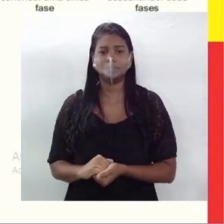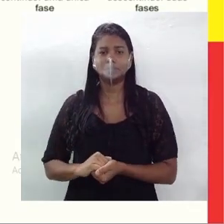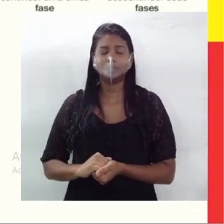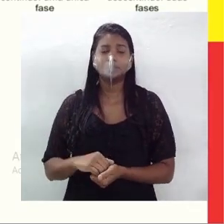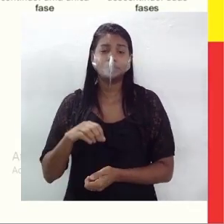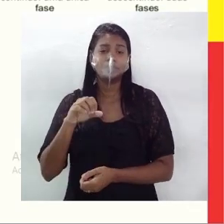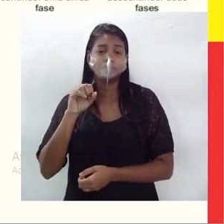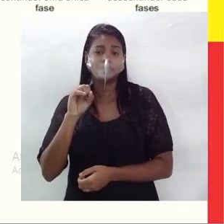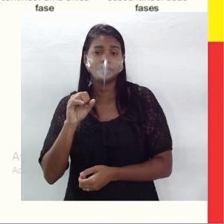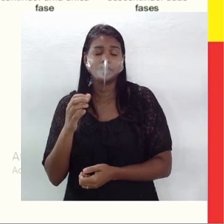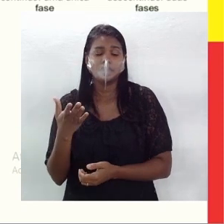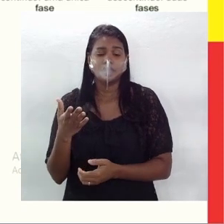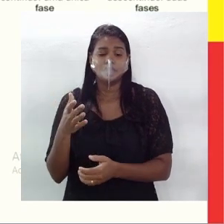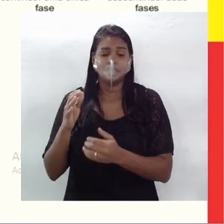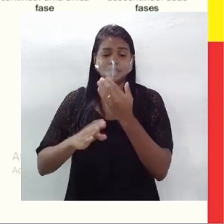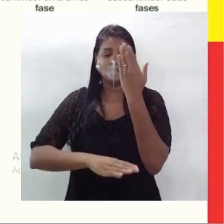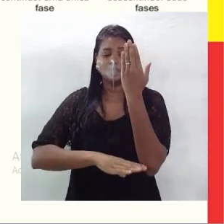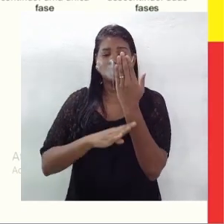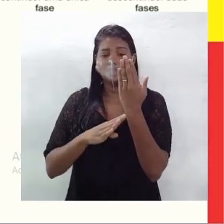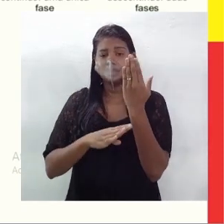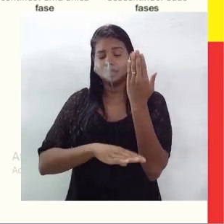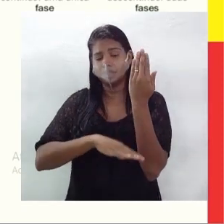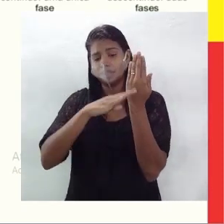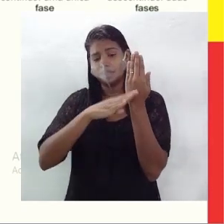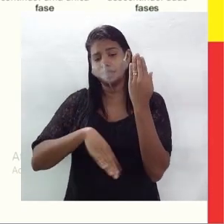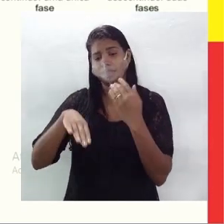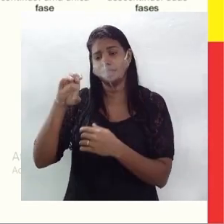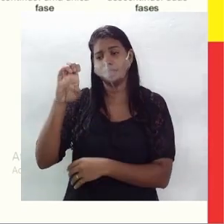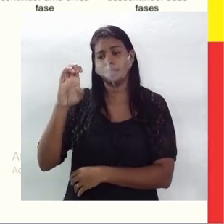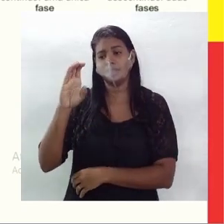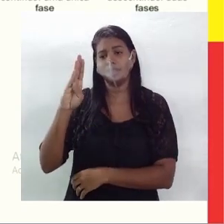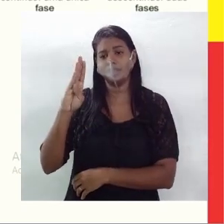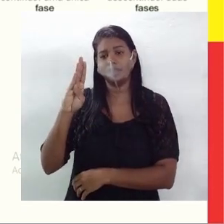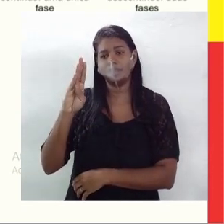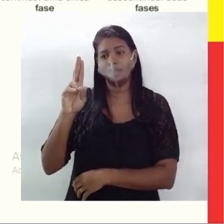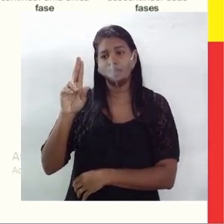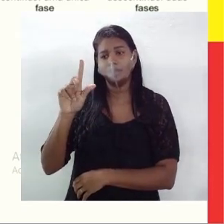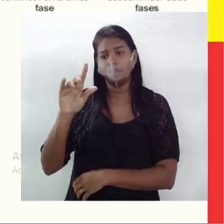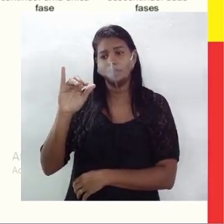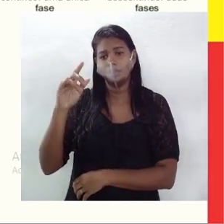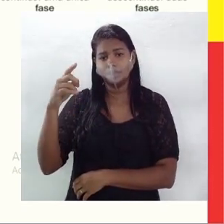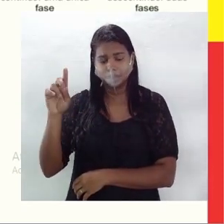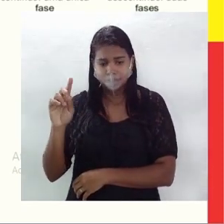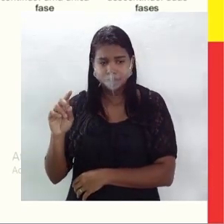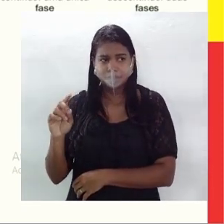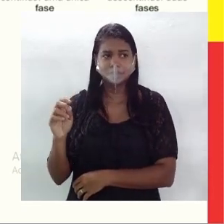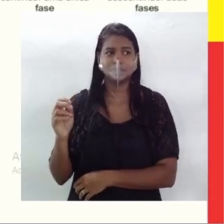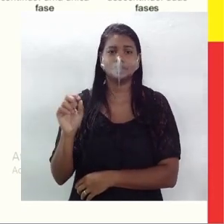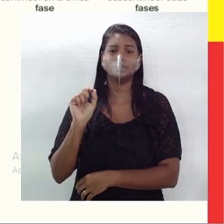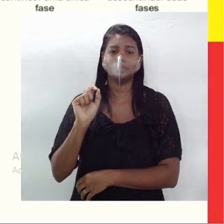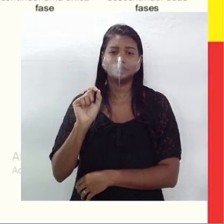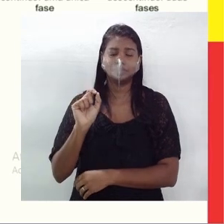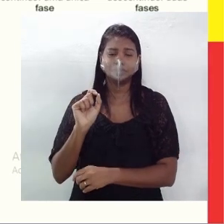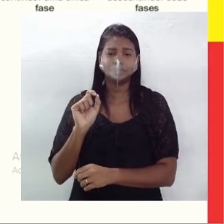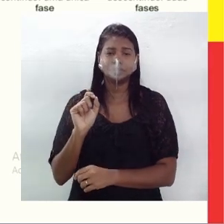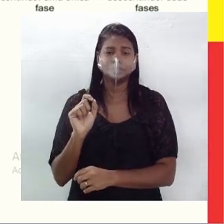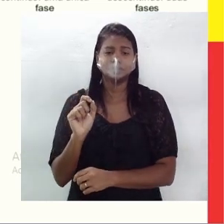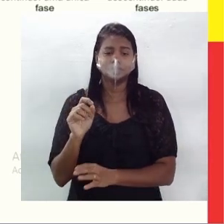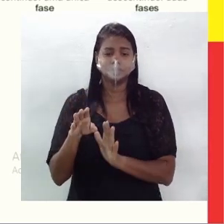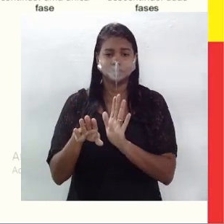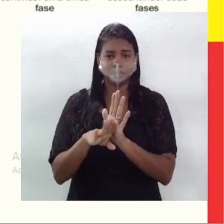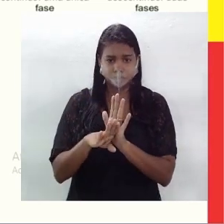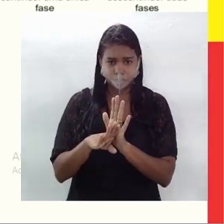seu temperatura ali de ebulição, que é 59 graus Celsius. Isso quer dizer o quê? Quando chega